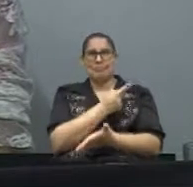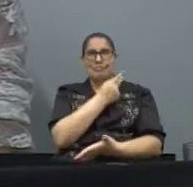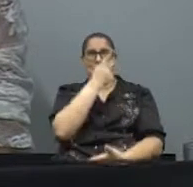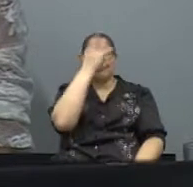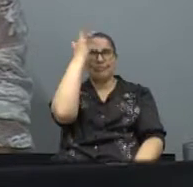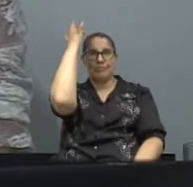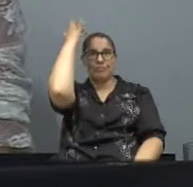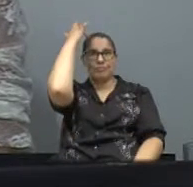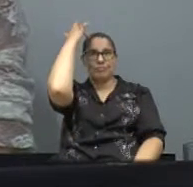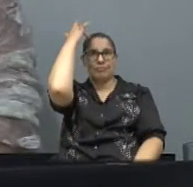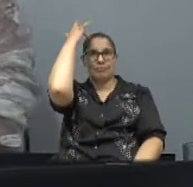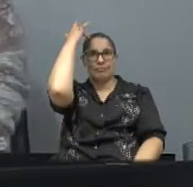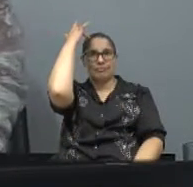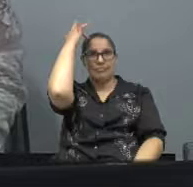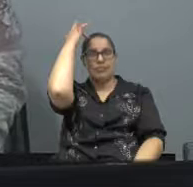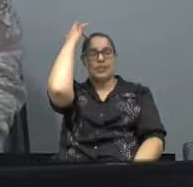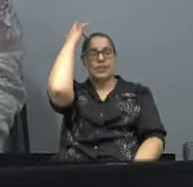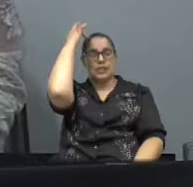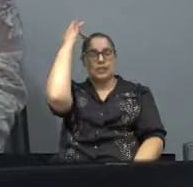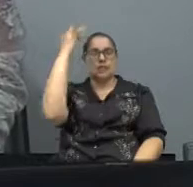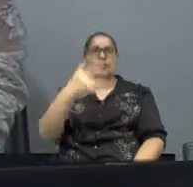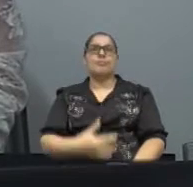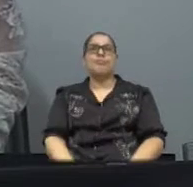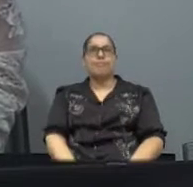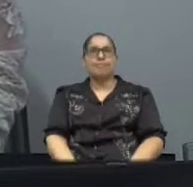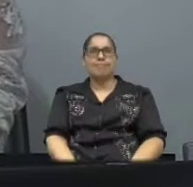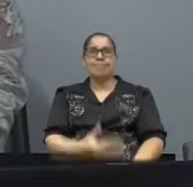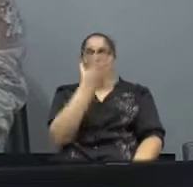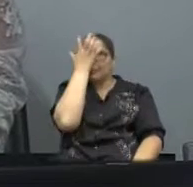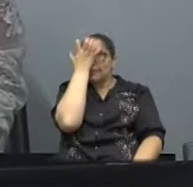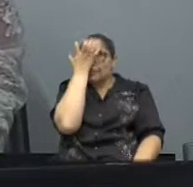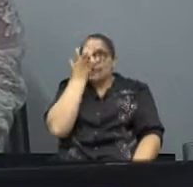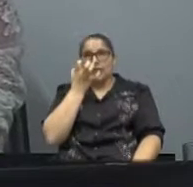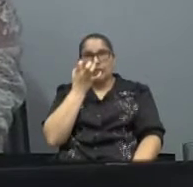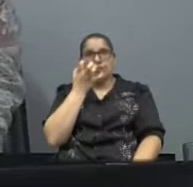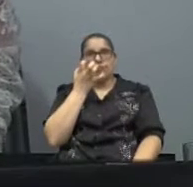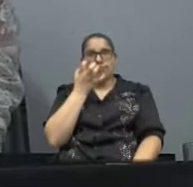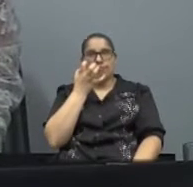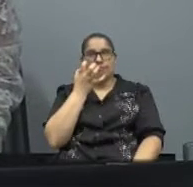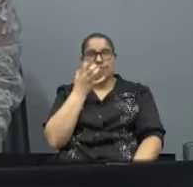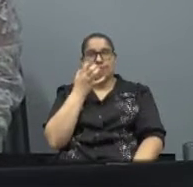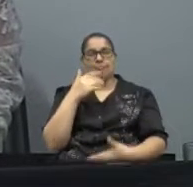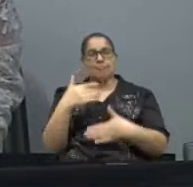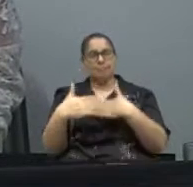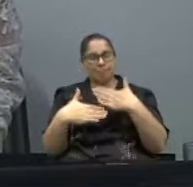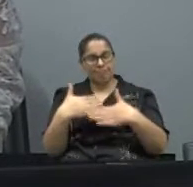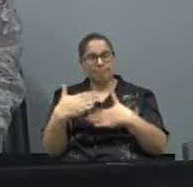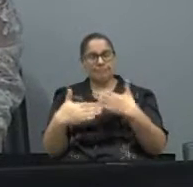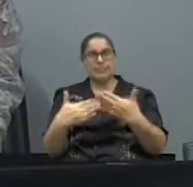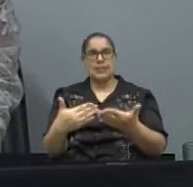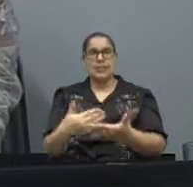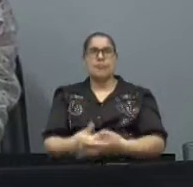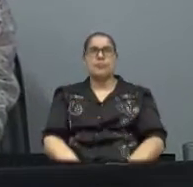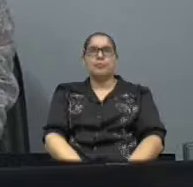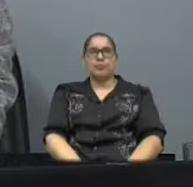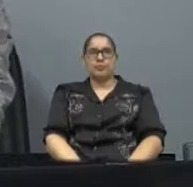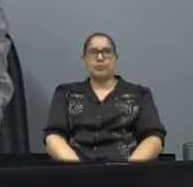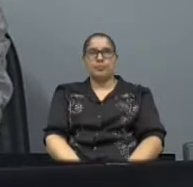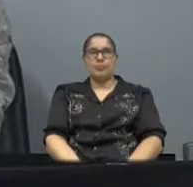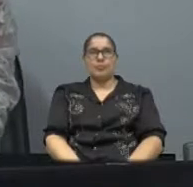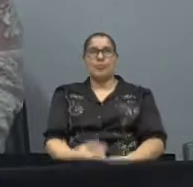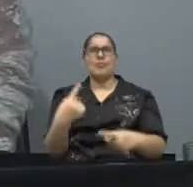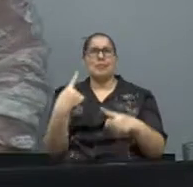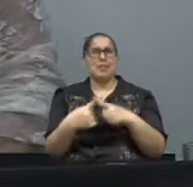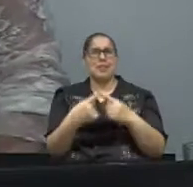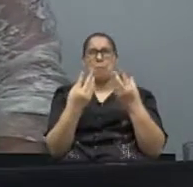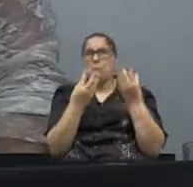erro que ele vai pagar caro por isso, já está pagando por isso, infelizmente. Porque as nossas crianças, e lá tinham